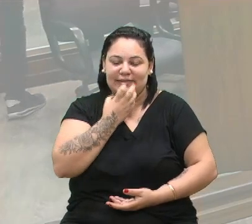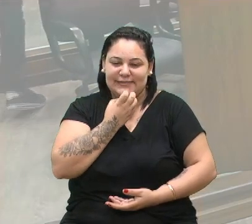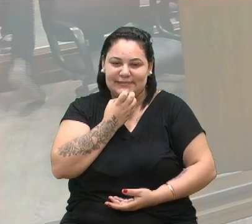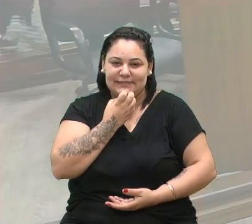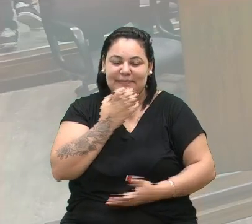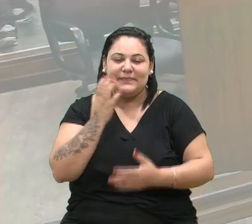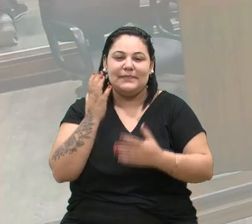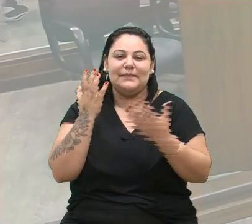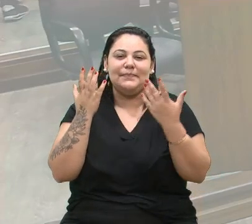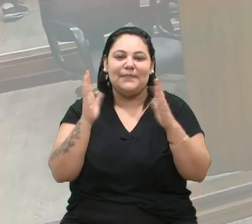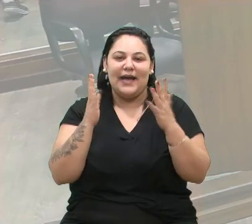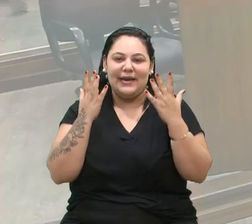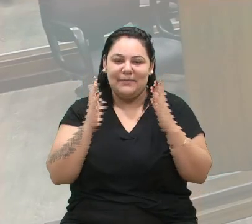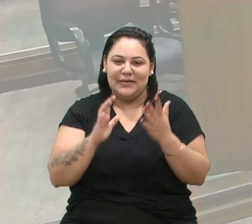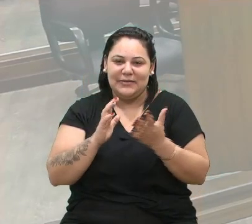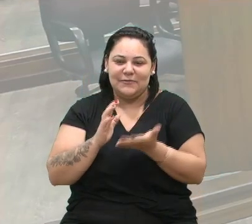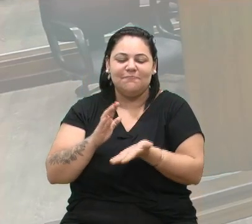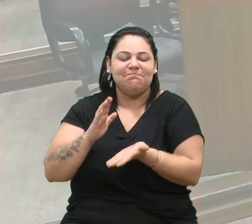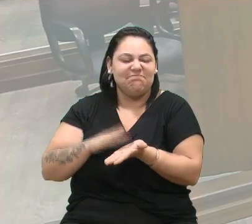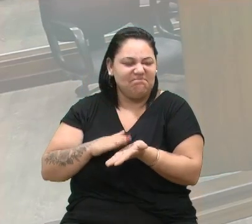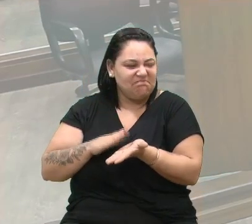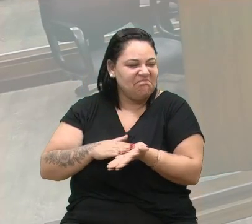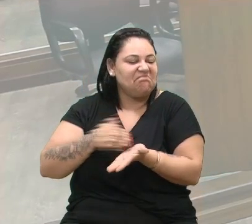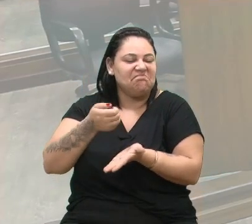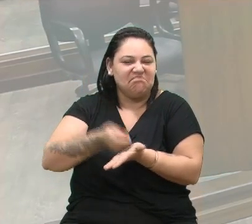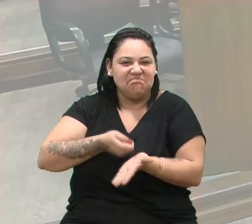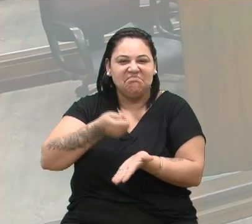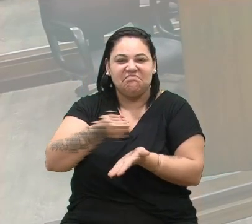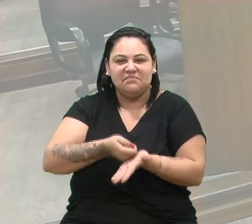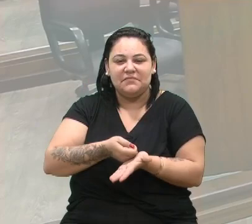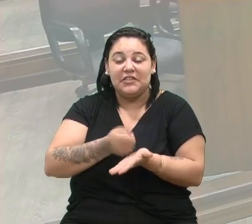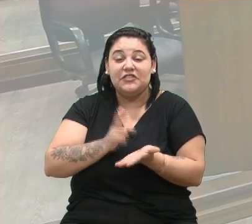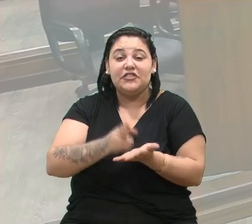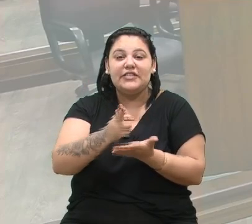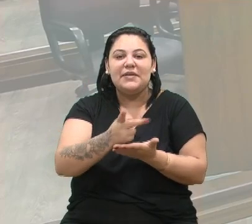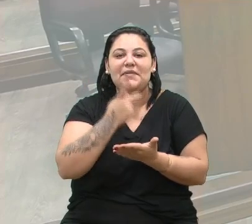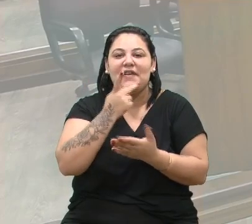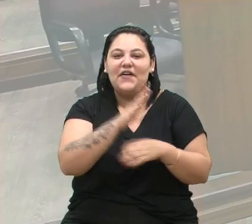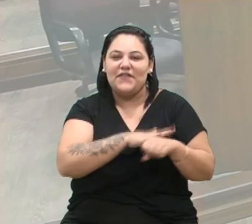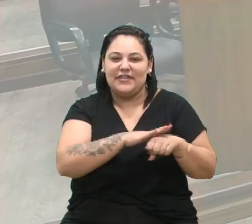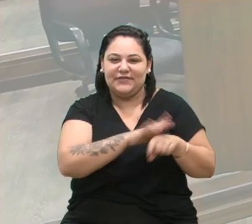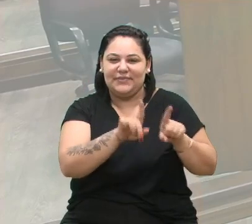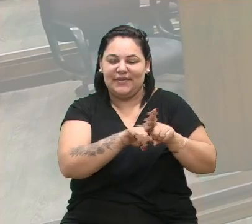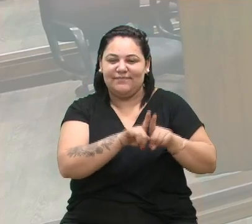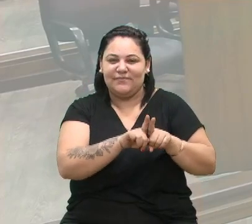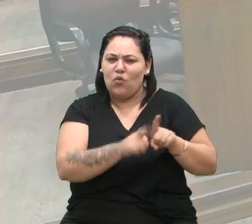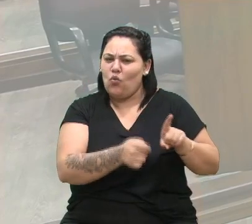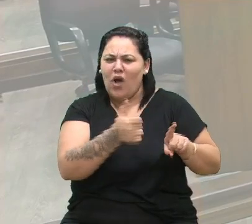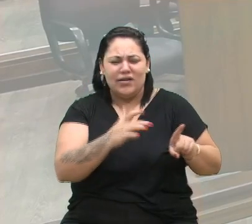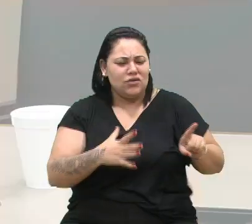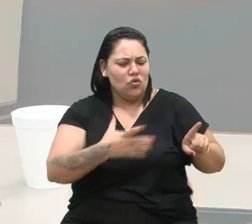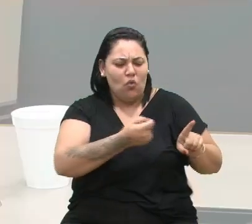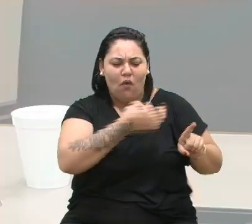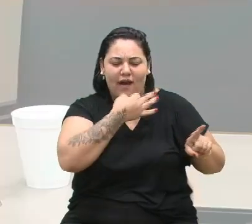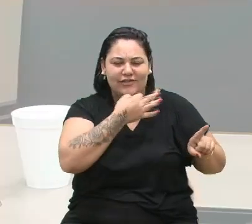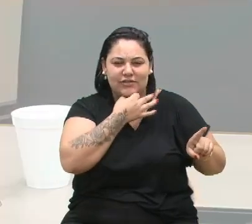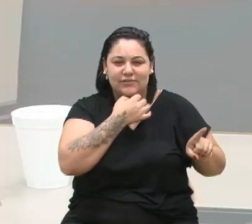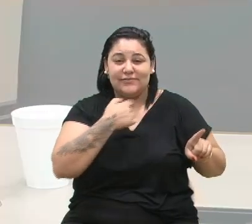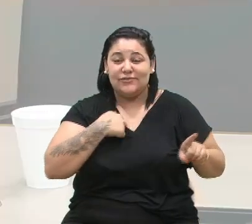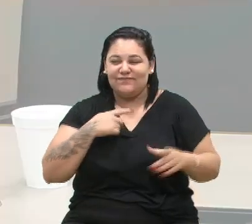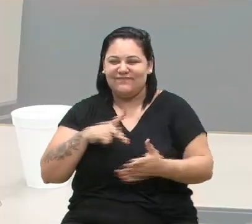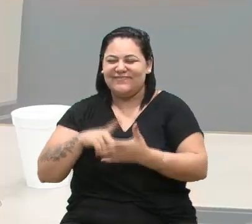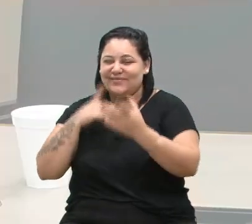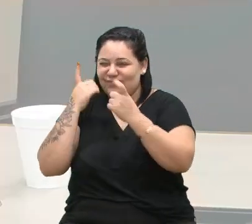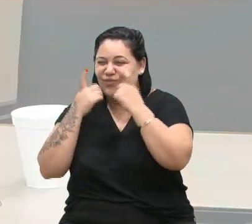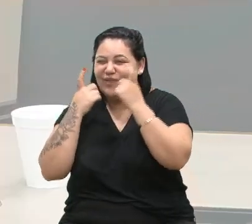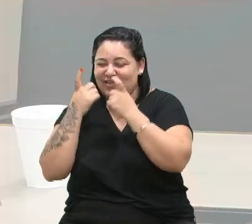ter sempre insistido, que nós falávamos sempre muito, e que praticamente toda a cidade. Eu fico preocupado muito porque a